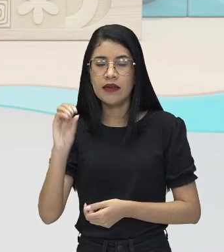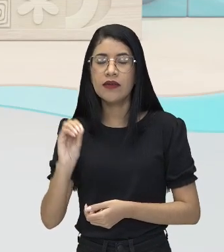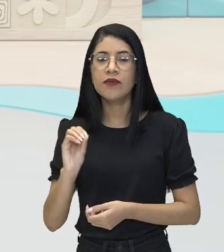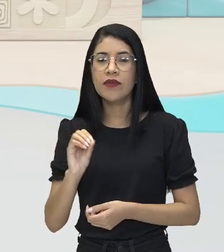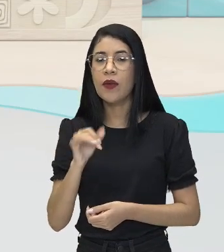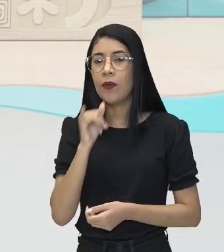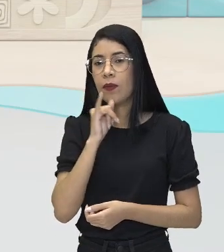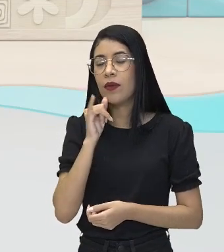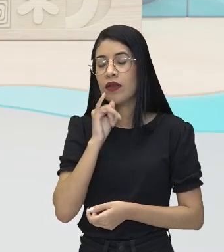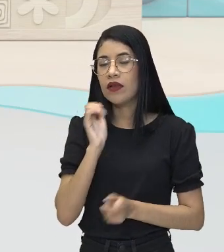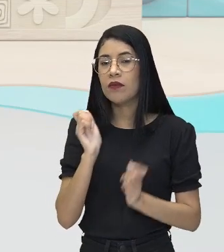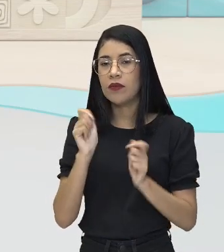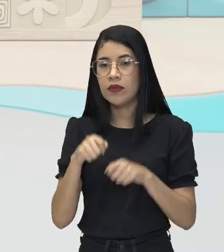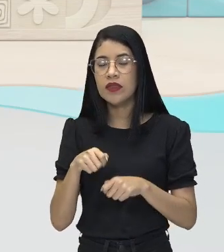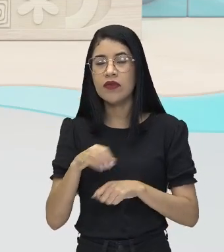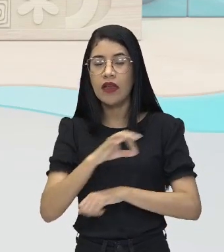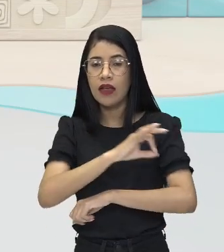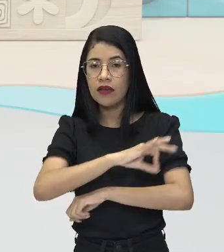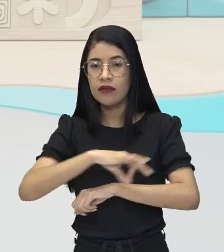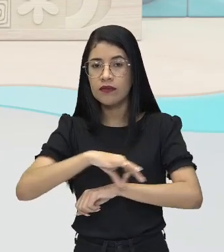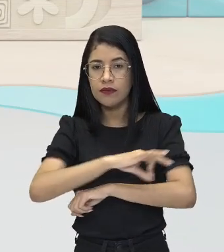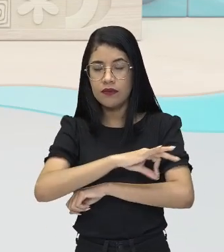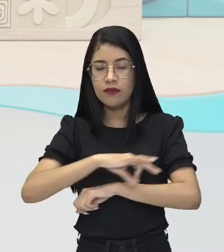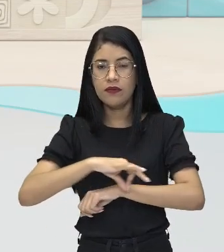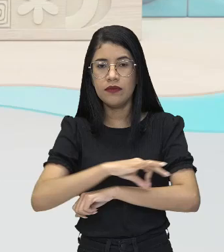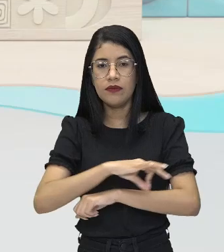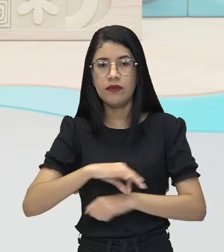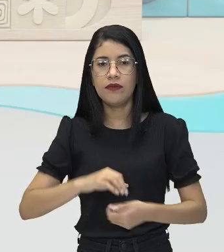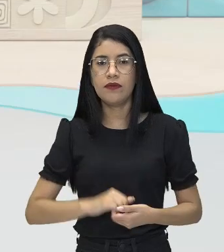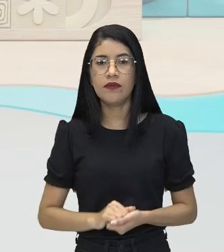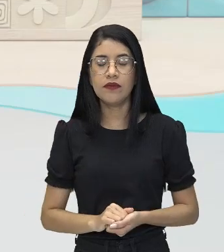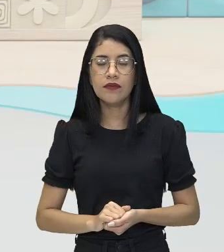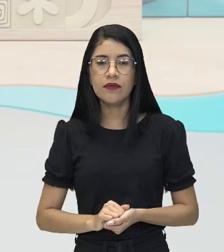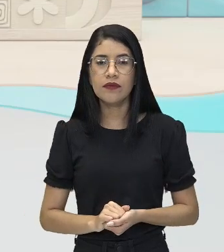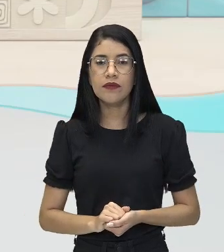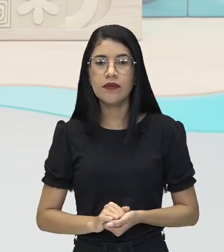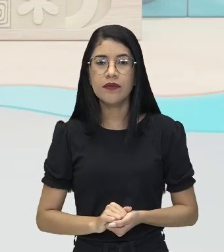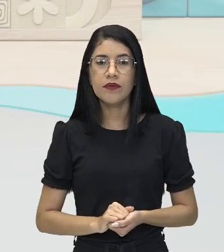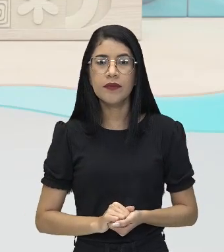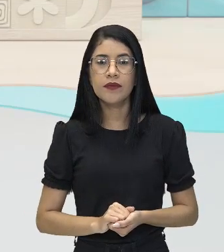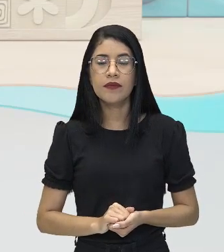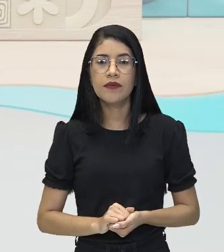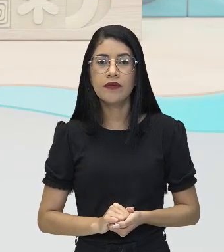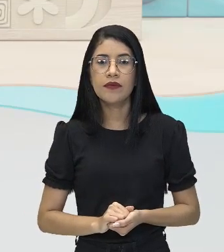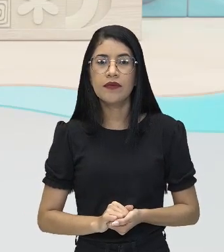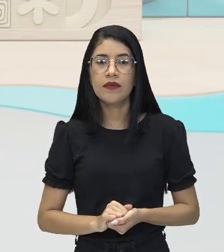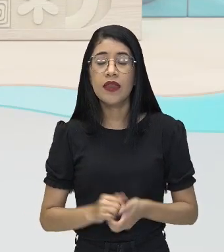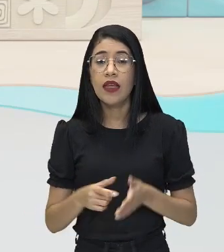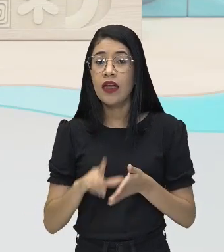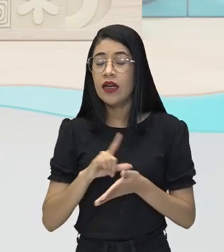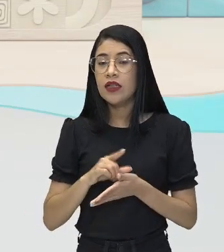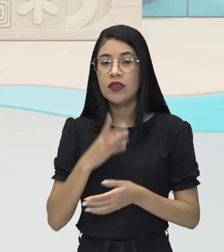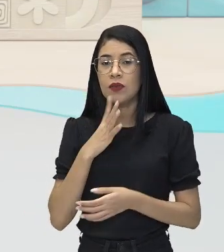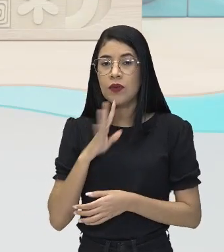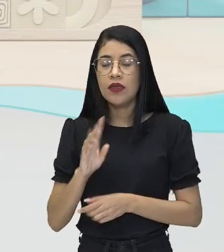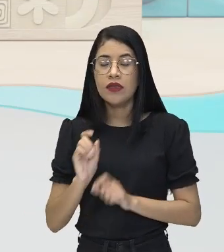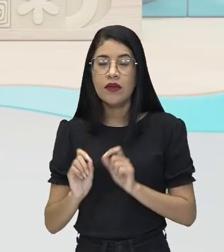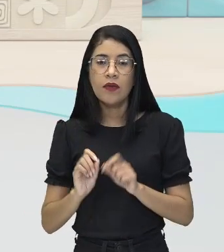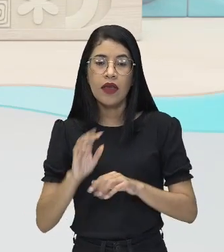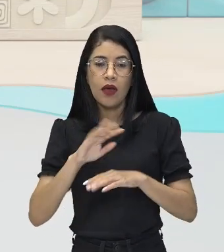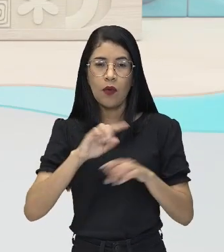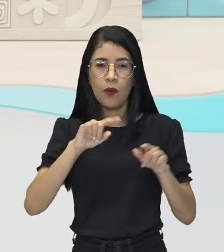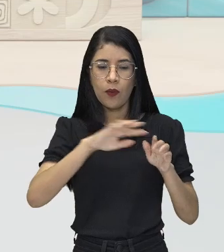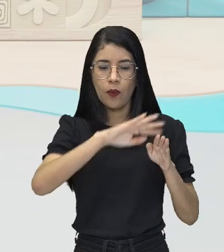podemos ver da questão da arquitetura romana e sua influência. Porque antes, sem conhecer o